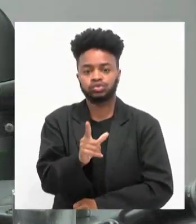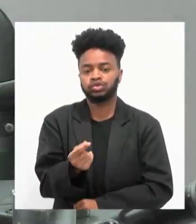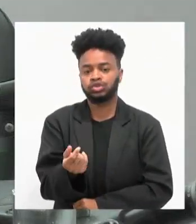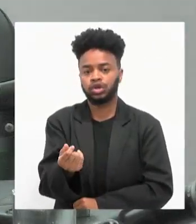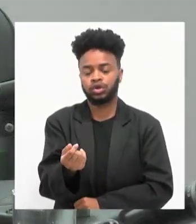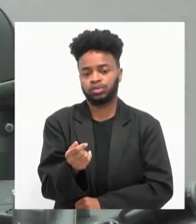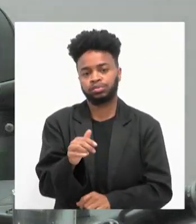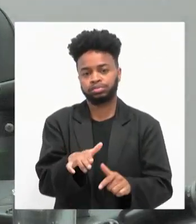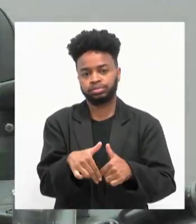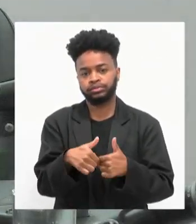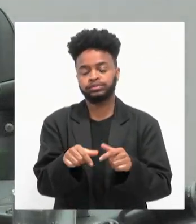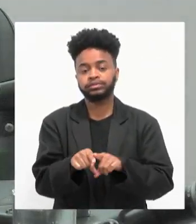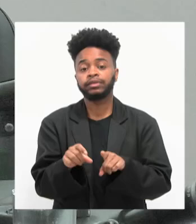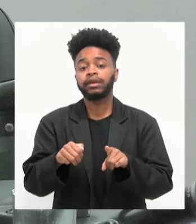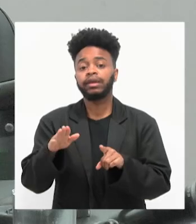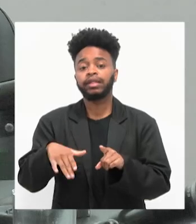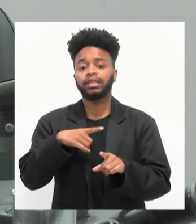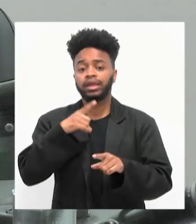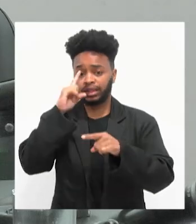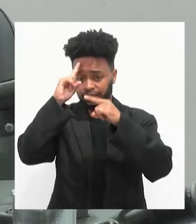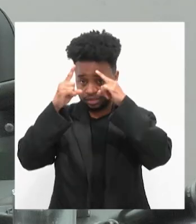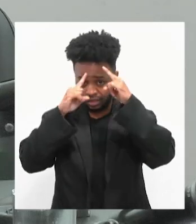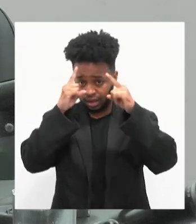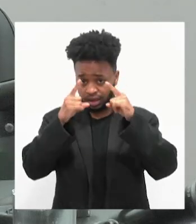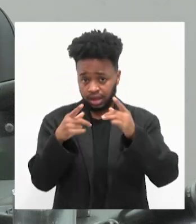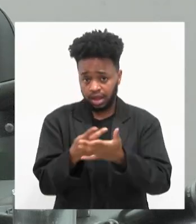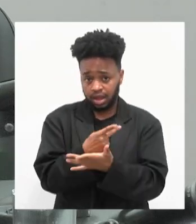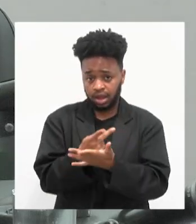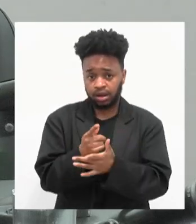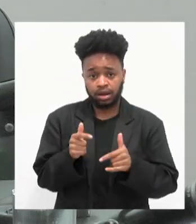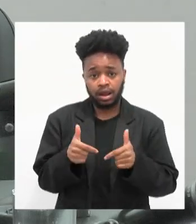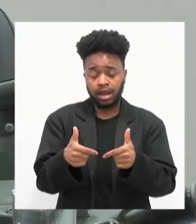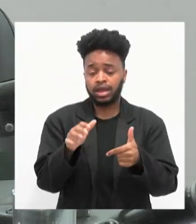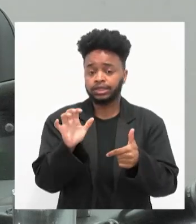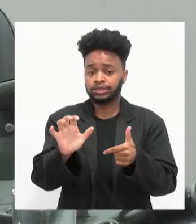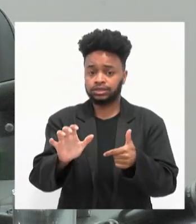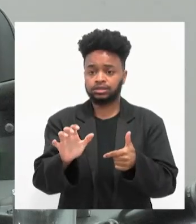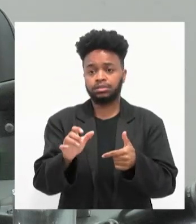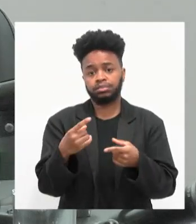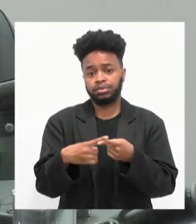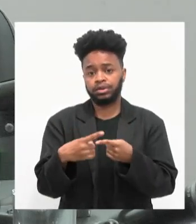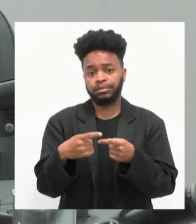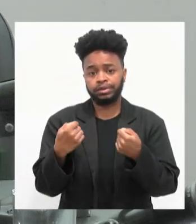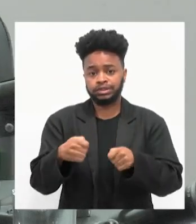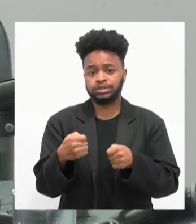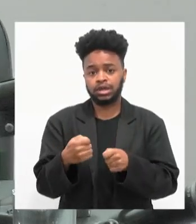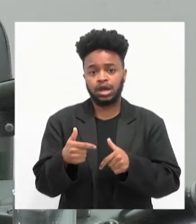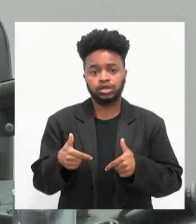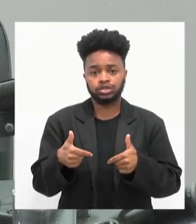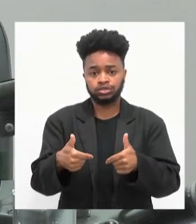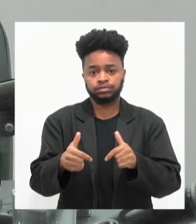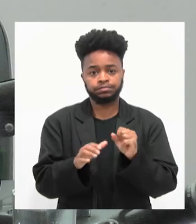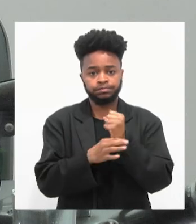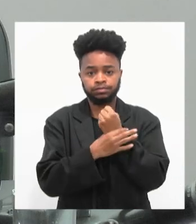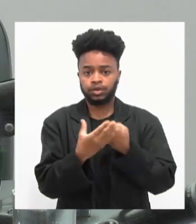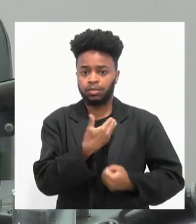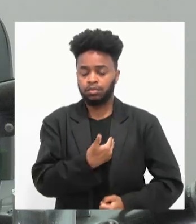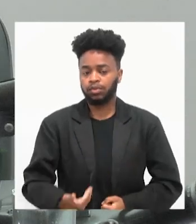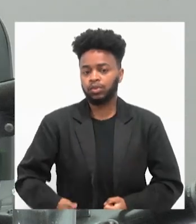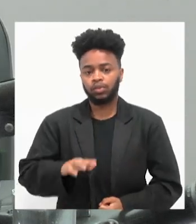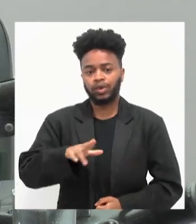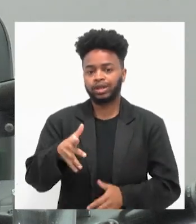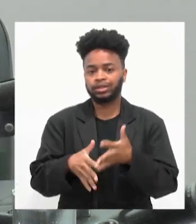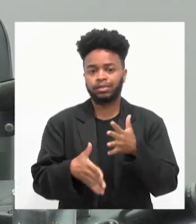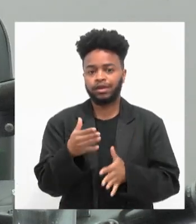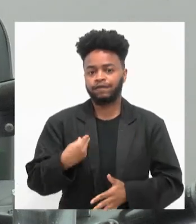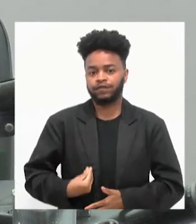quem partiu essa ideia equivocada de ter esse tipo de conduta nas operações que deveriam ser de segurança pública, não de fazer covardia com o cidadão.